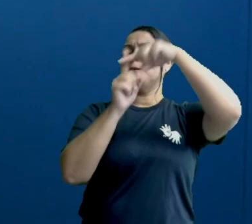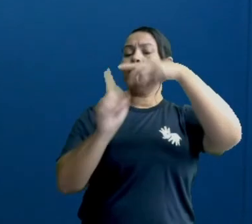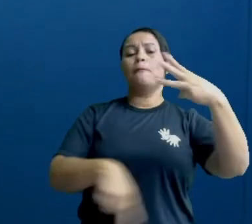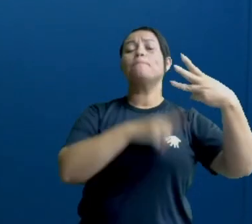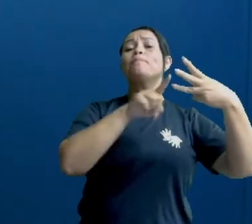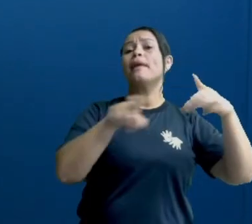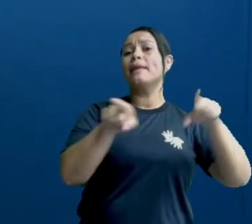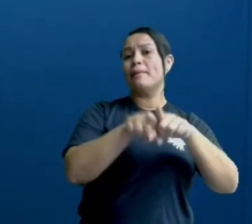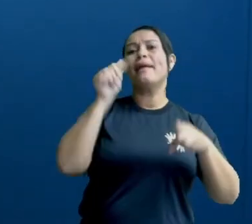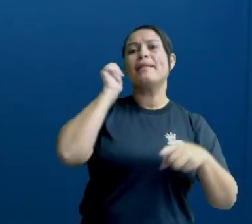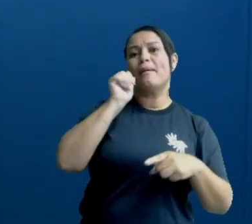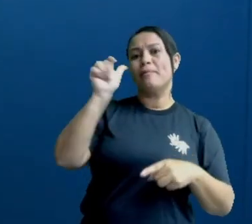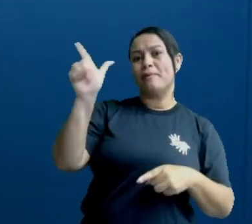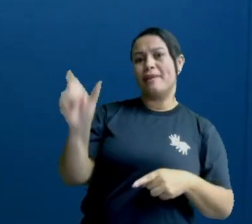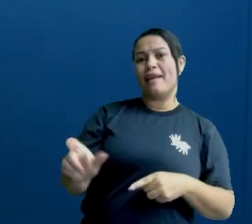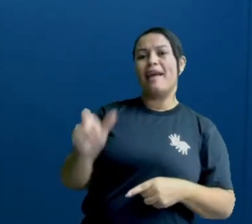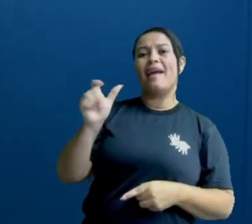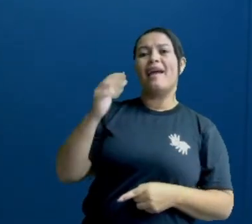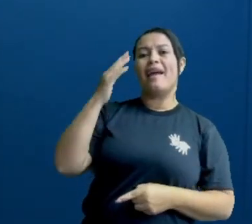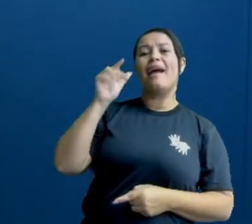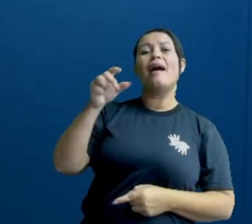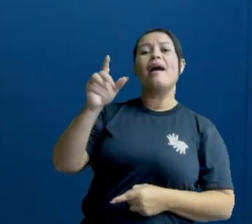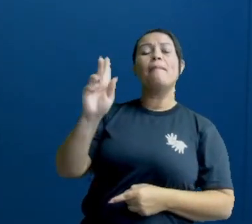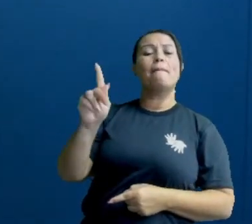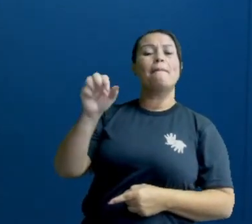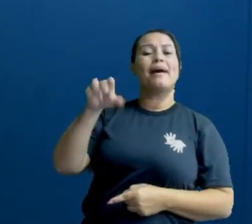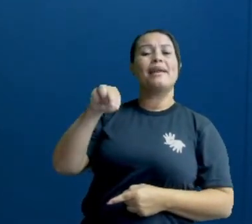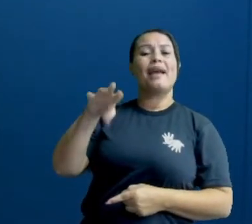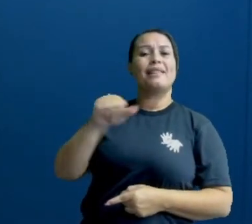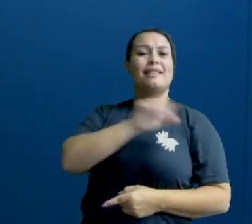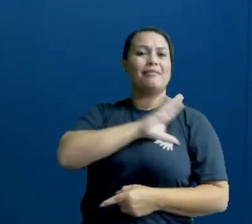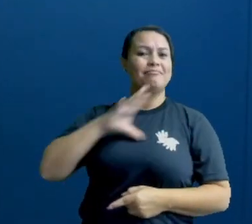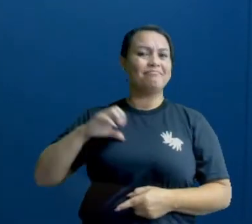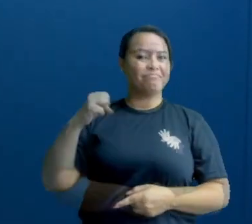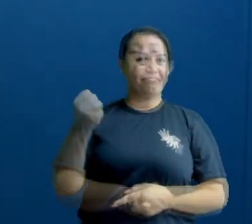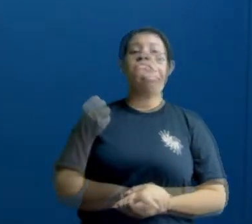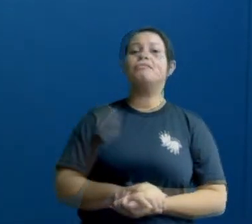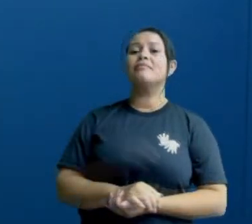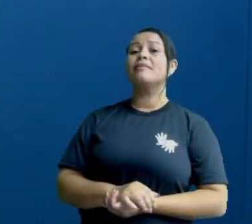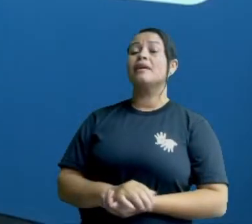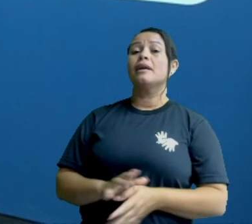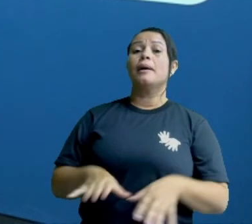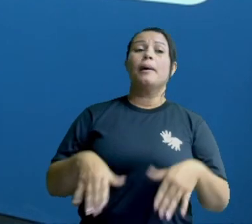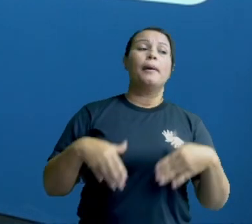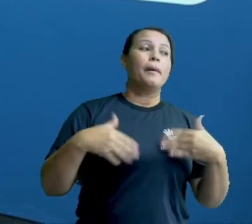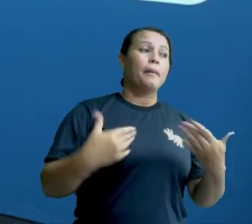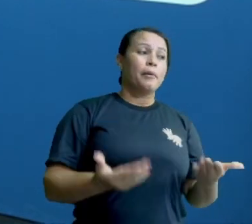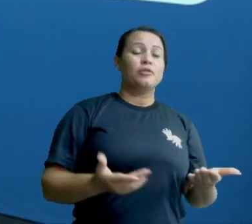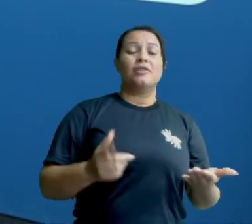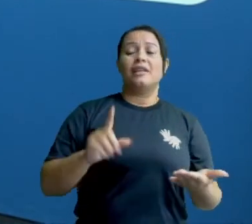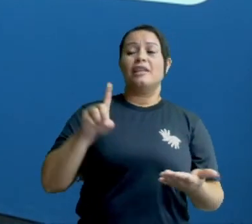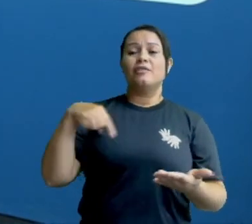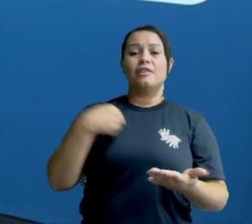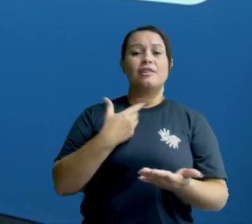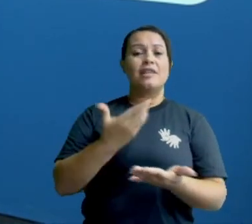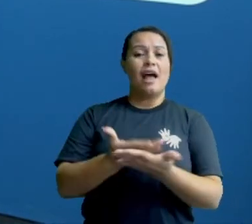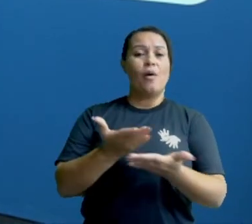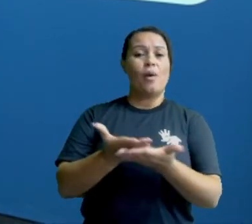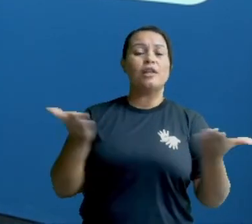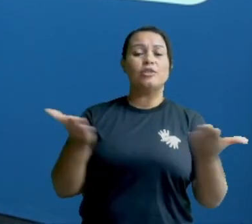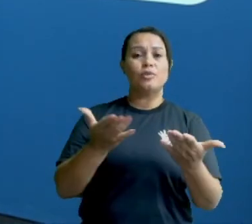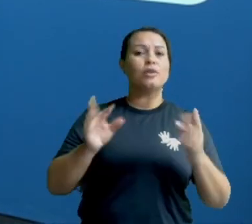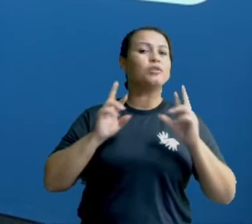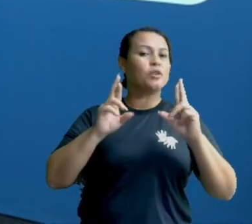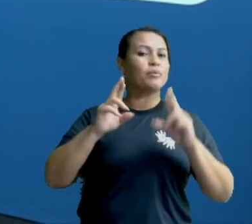fala da nossa heroína, Mariana Amália do Rego Barreto. Bom, gente, essa foi nossa aula de hoje.